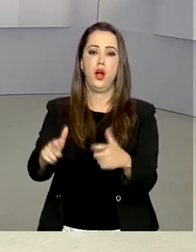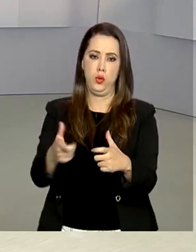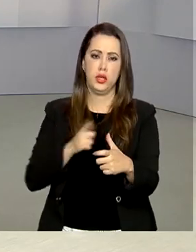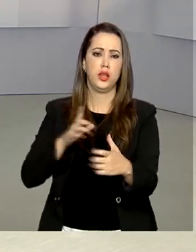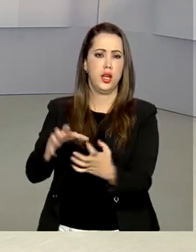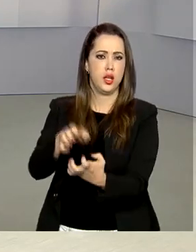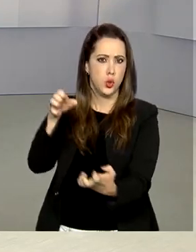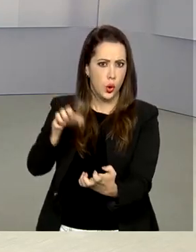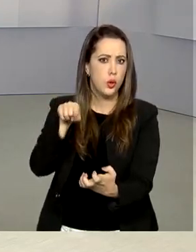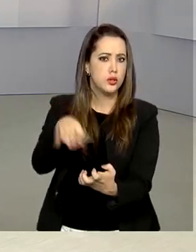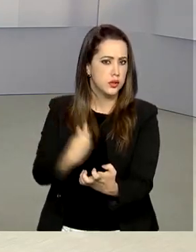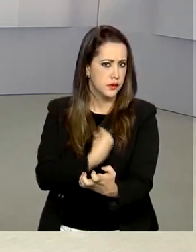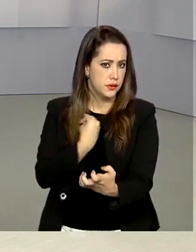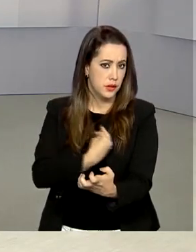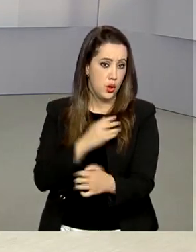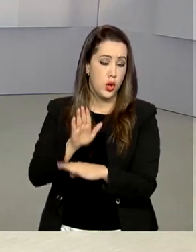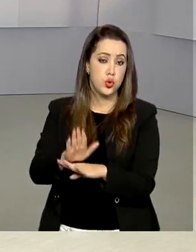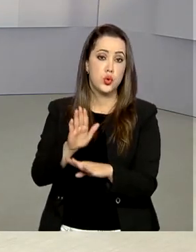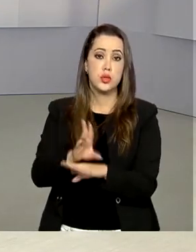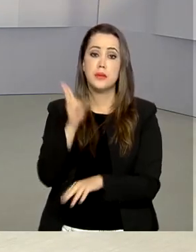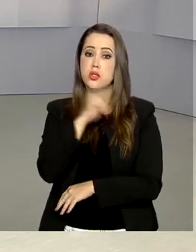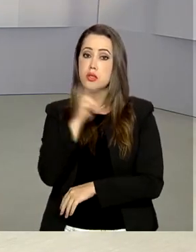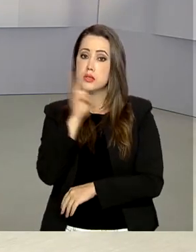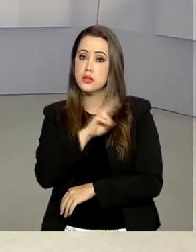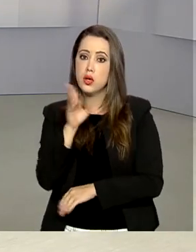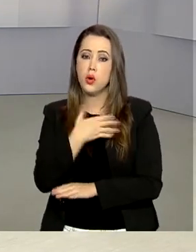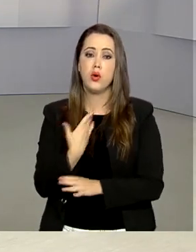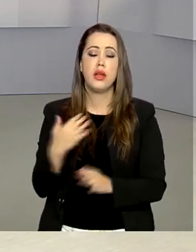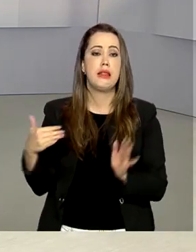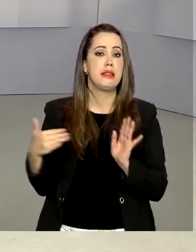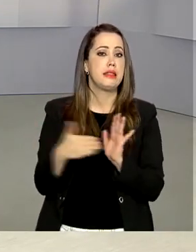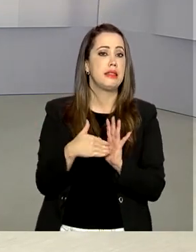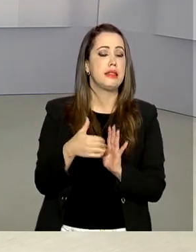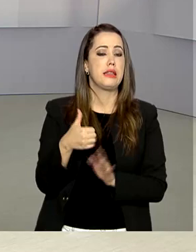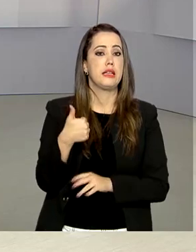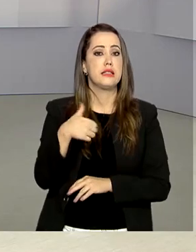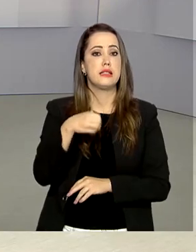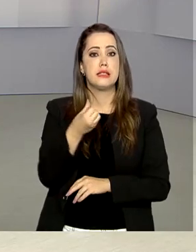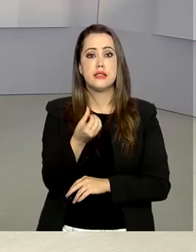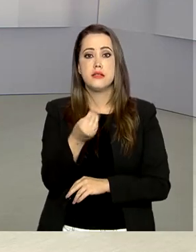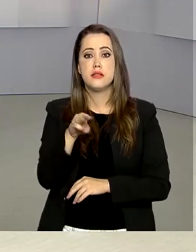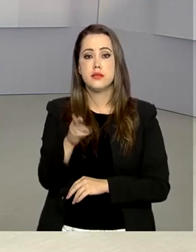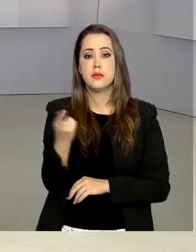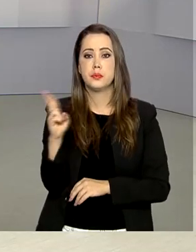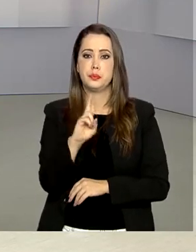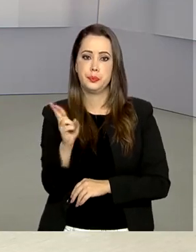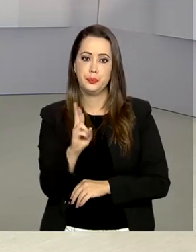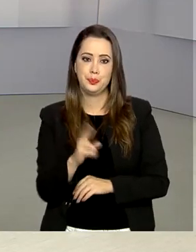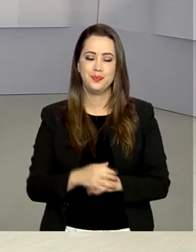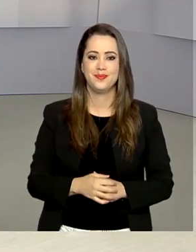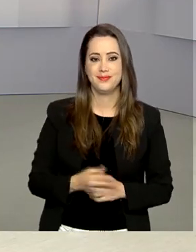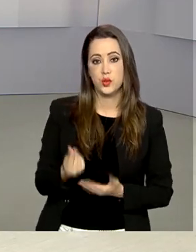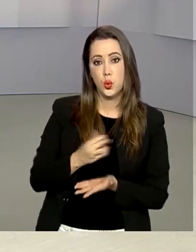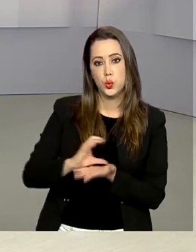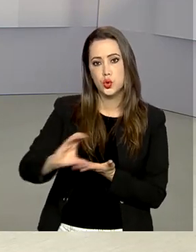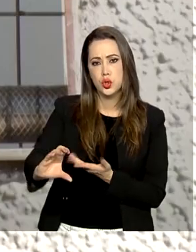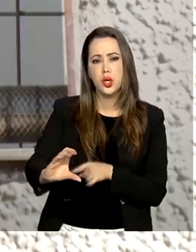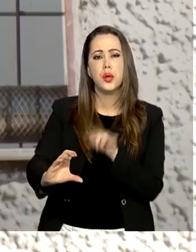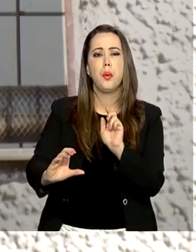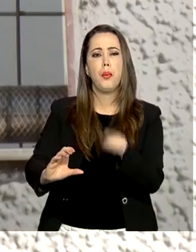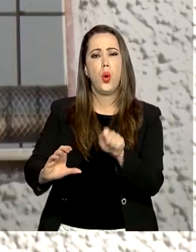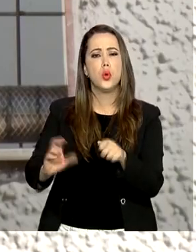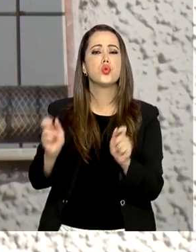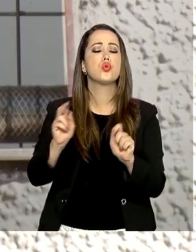um auxílio financeiro emergencial, no montante de até 160 milhões de reais. Os recursos